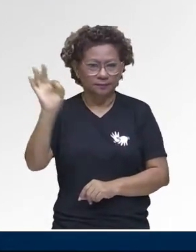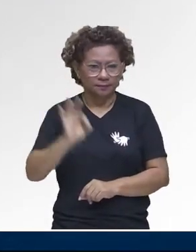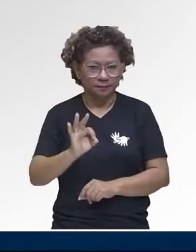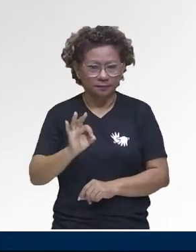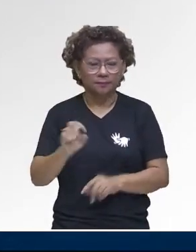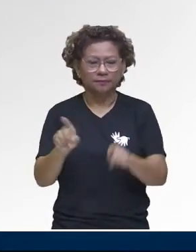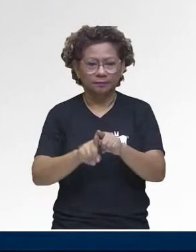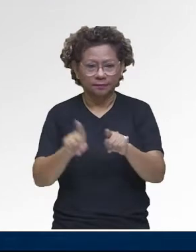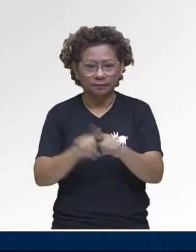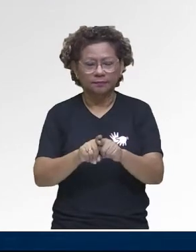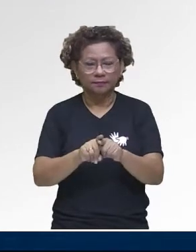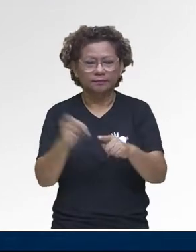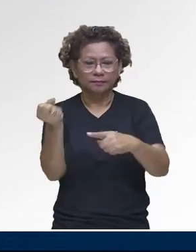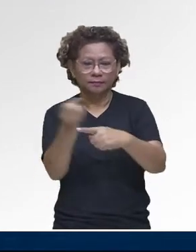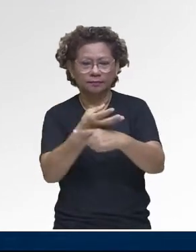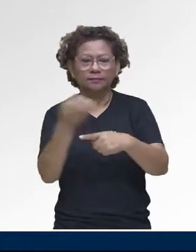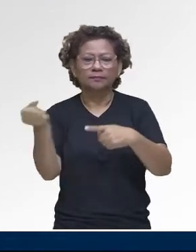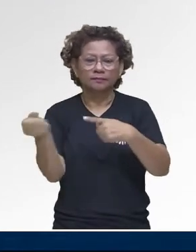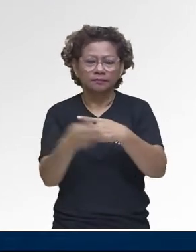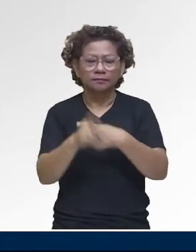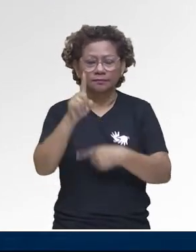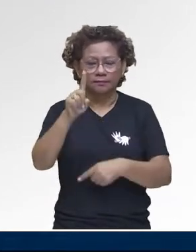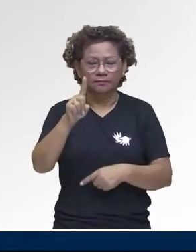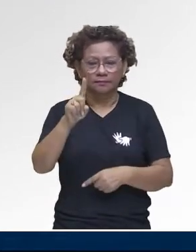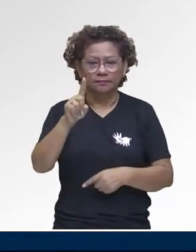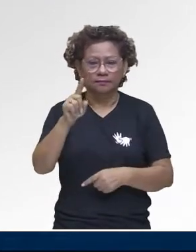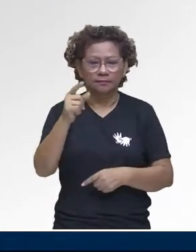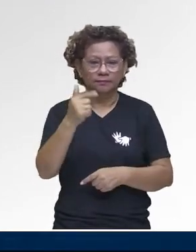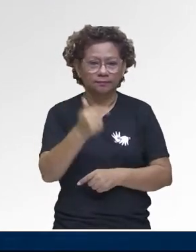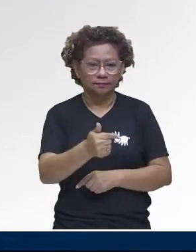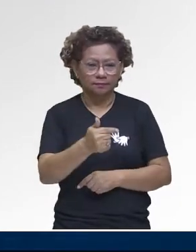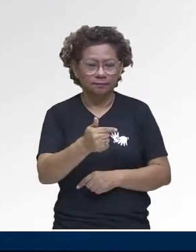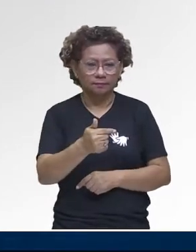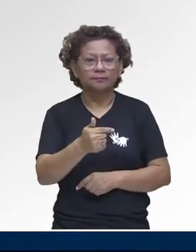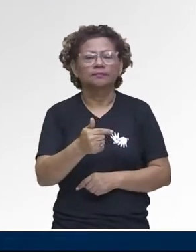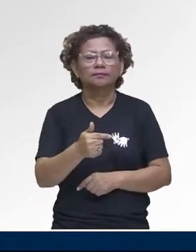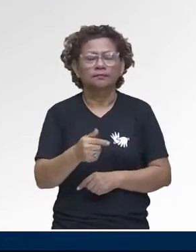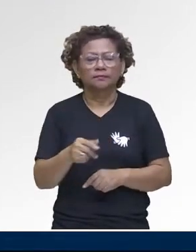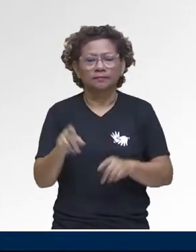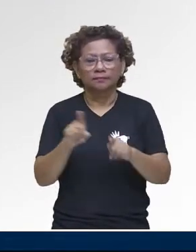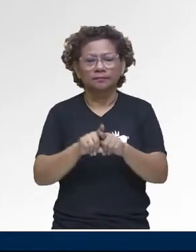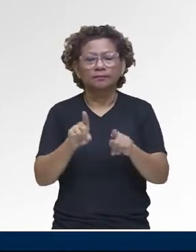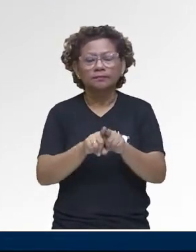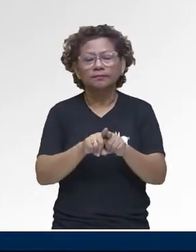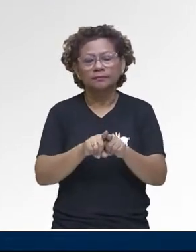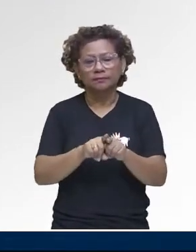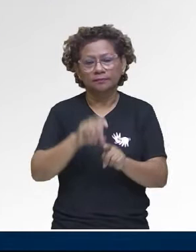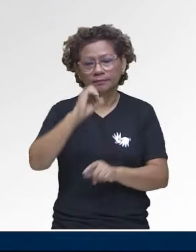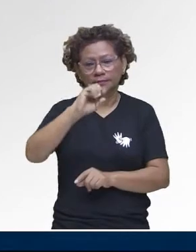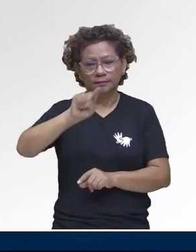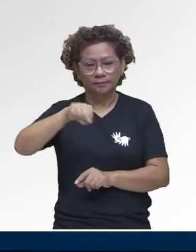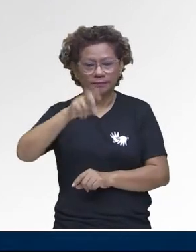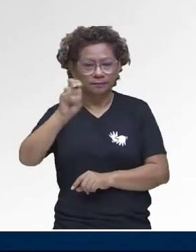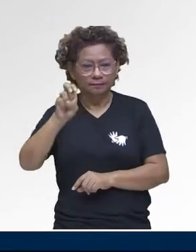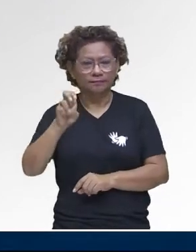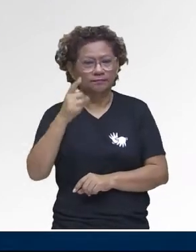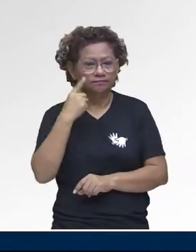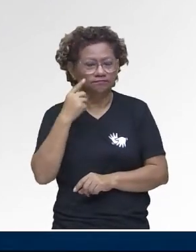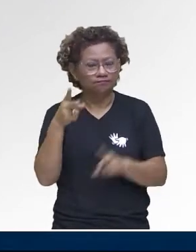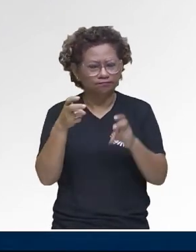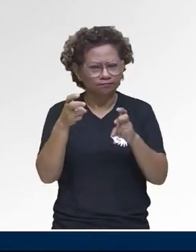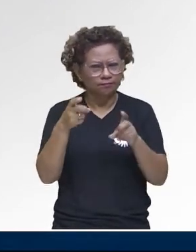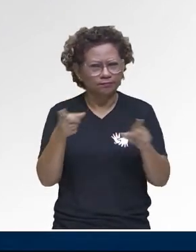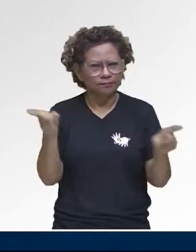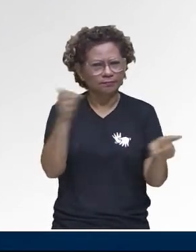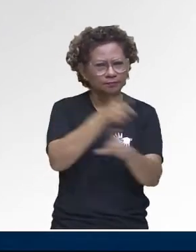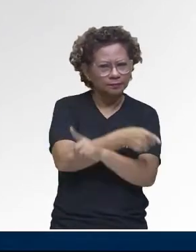como o nosso número decimal 5 décimos. Nós vimos a possibilidade de fazer os cálculos a